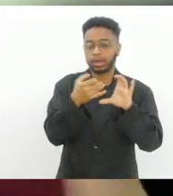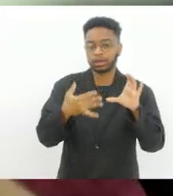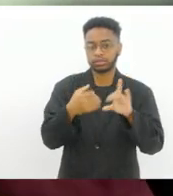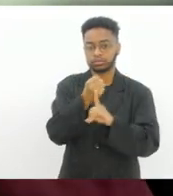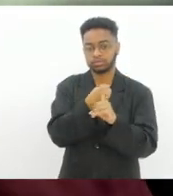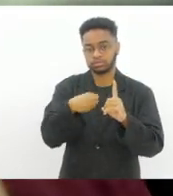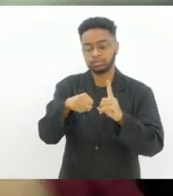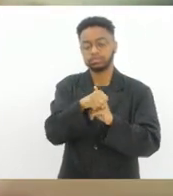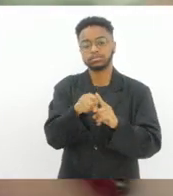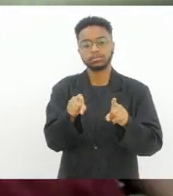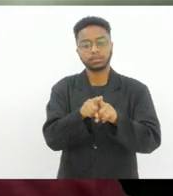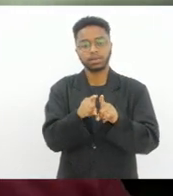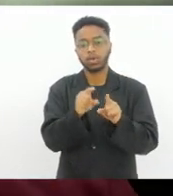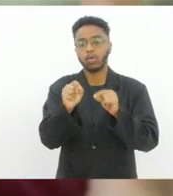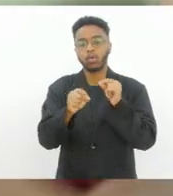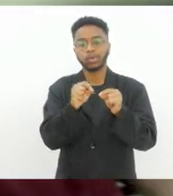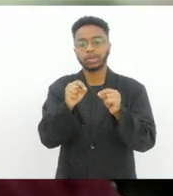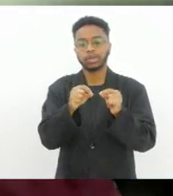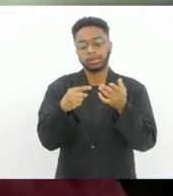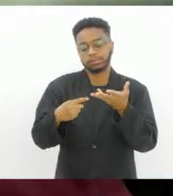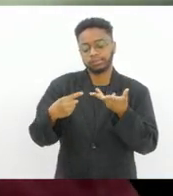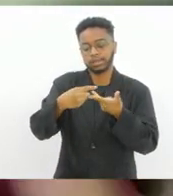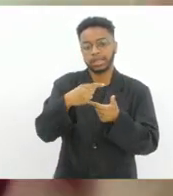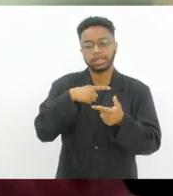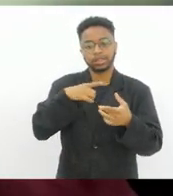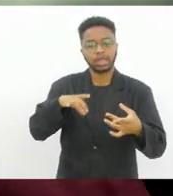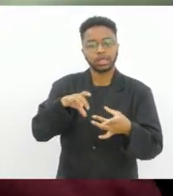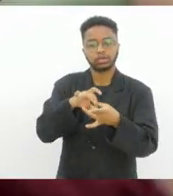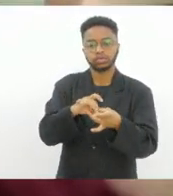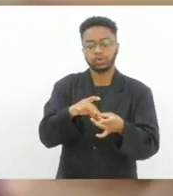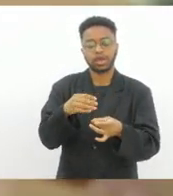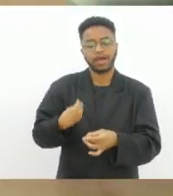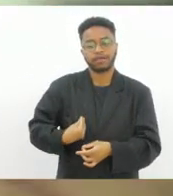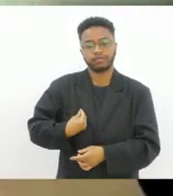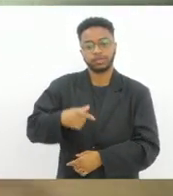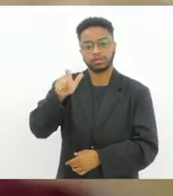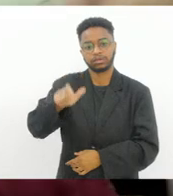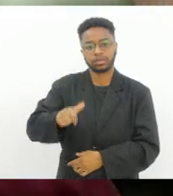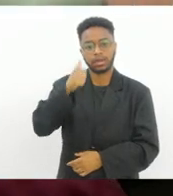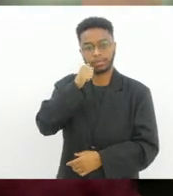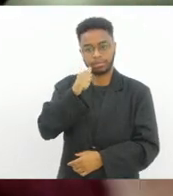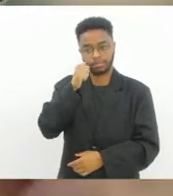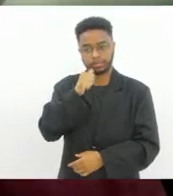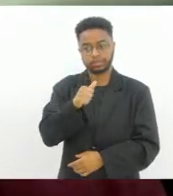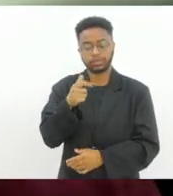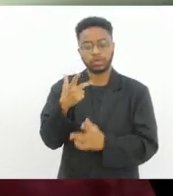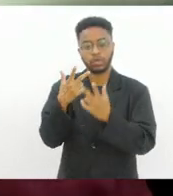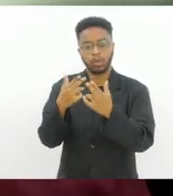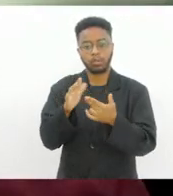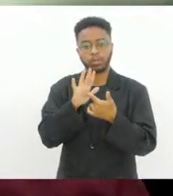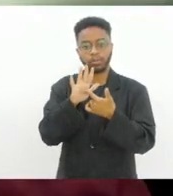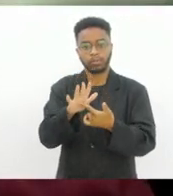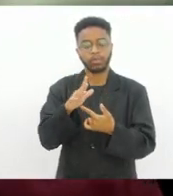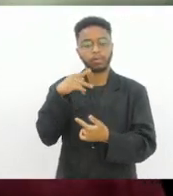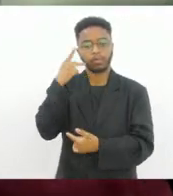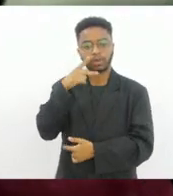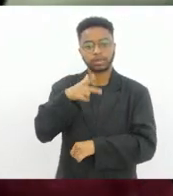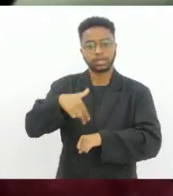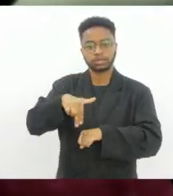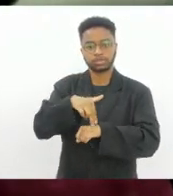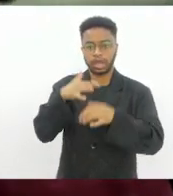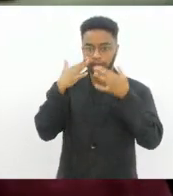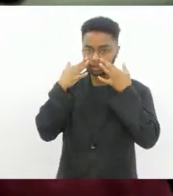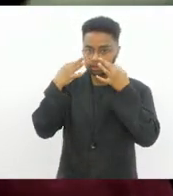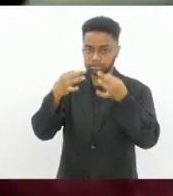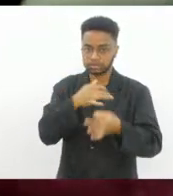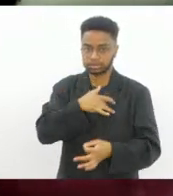sociais, para tudo que circunda, para tudo que envolve a vida da mulher, como preconiza aí a Política Nacional de Atenção Integral à Saúde